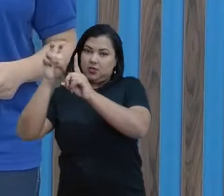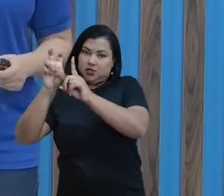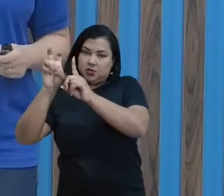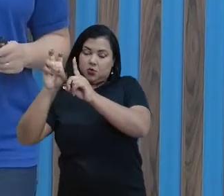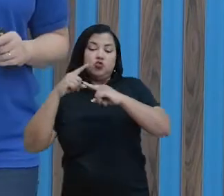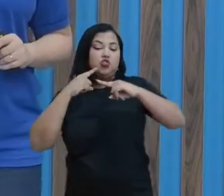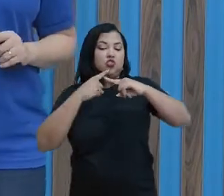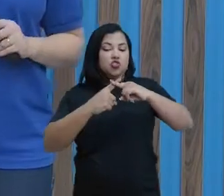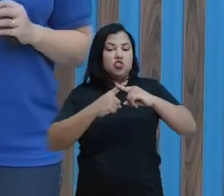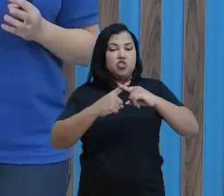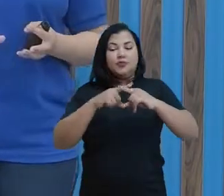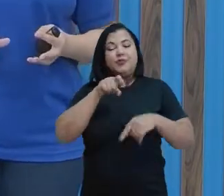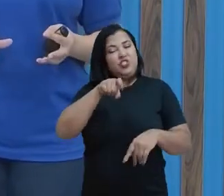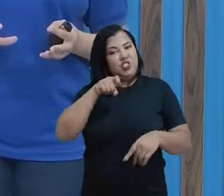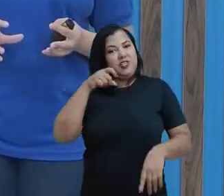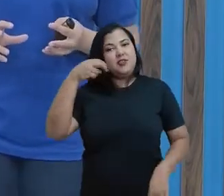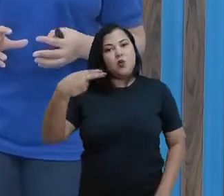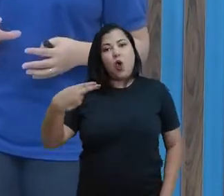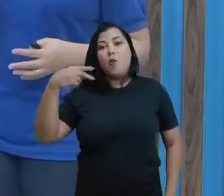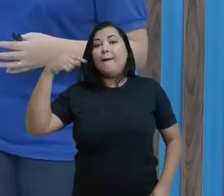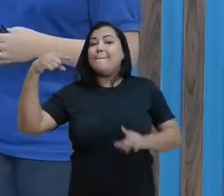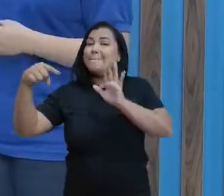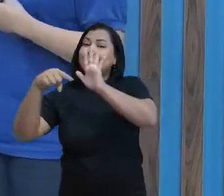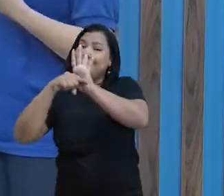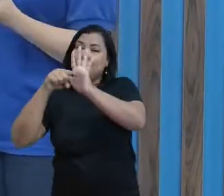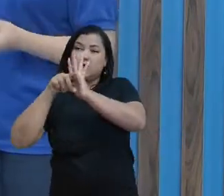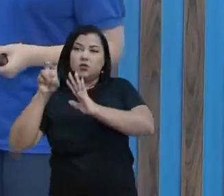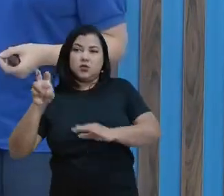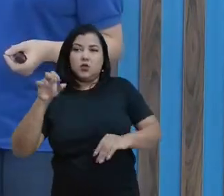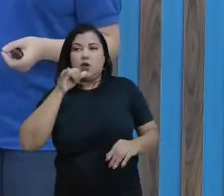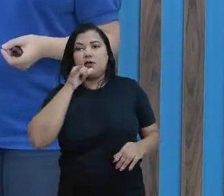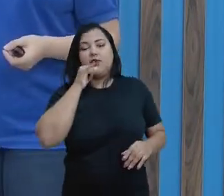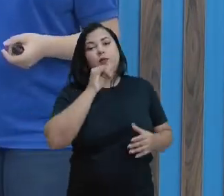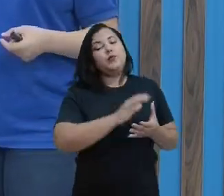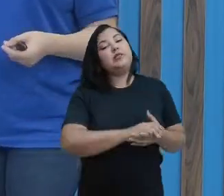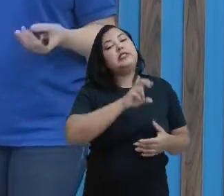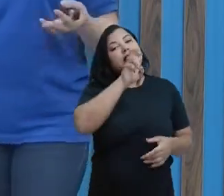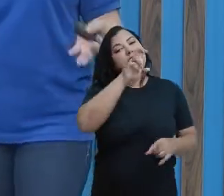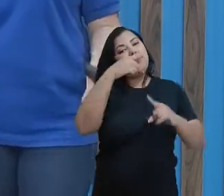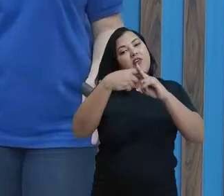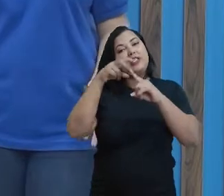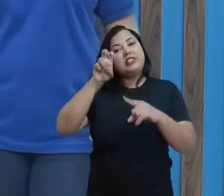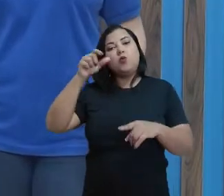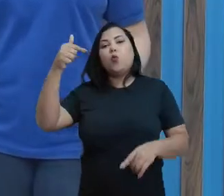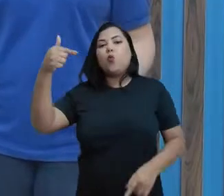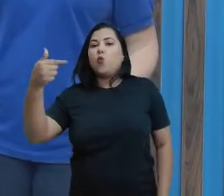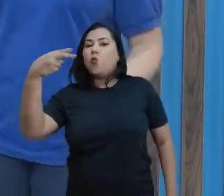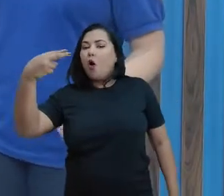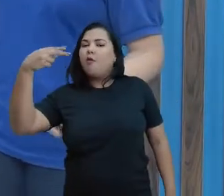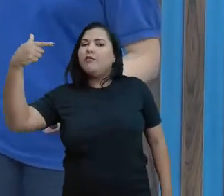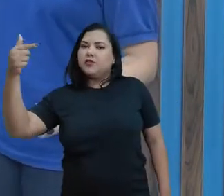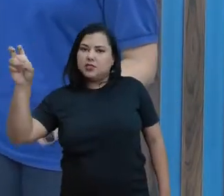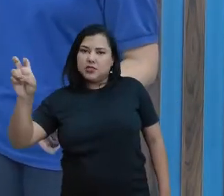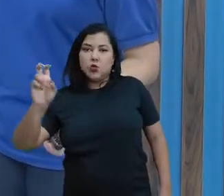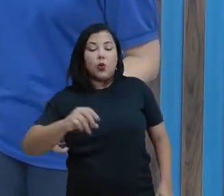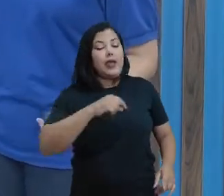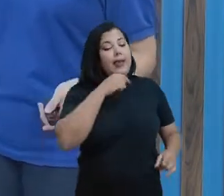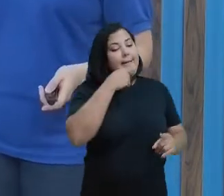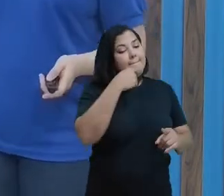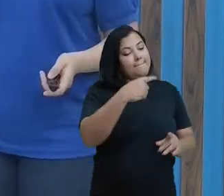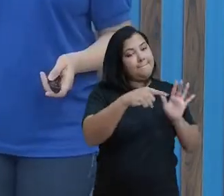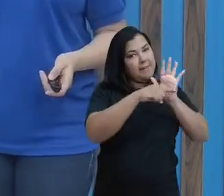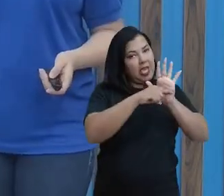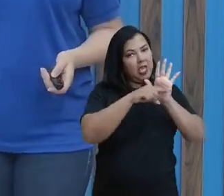aí eu lembrei a ideia dos sinais, né, gente? 5 vezes 5, se for positivo, vai dar 25. E menos